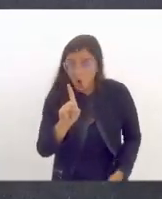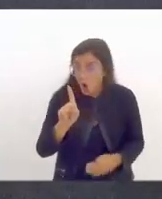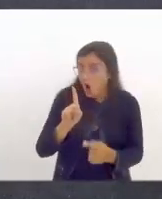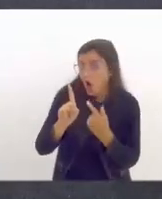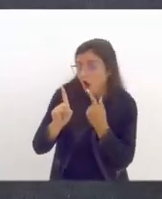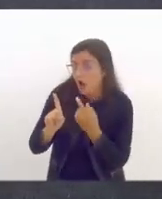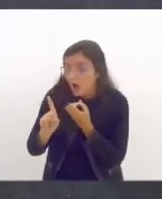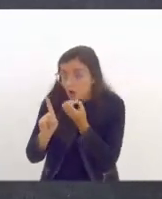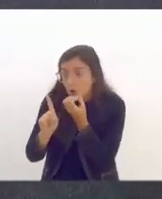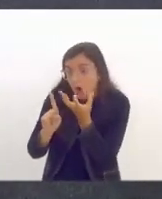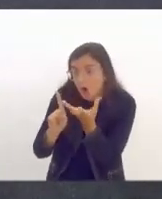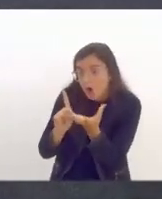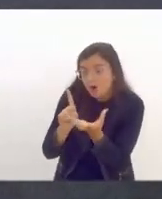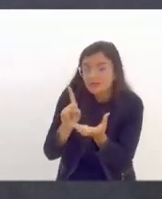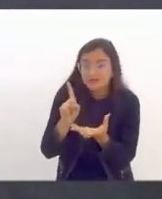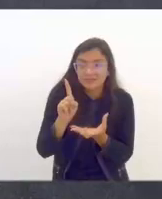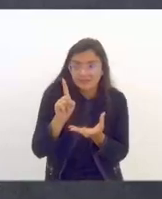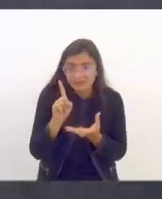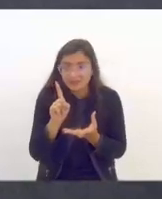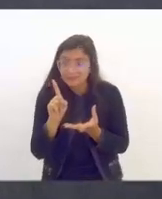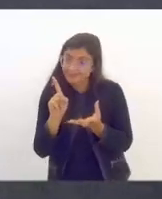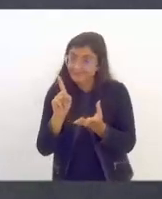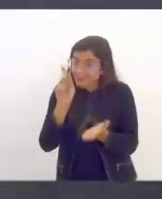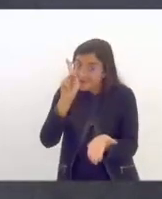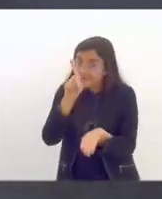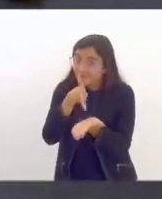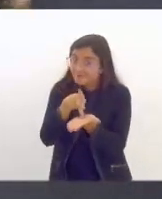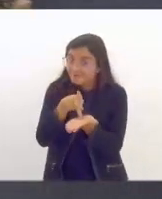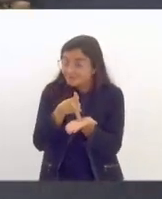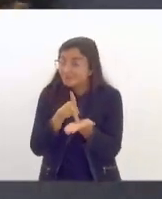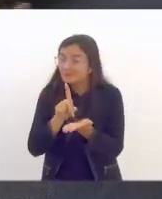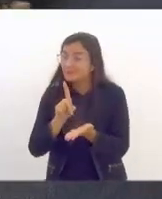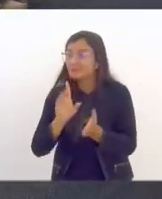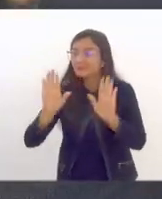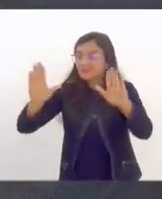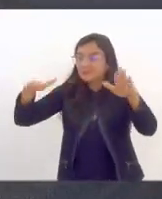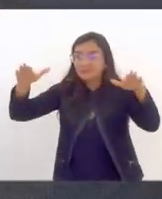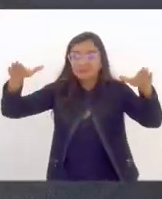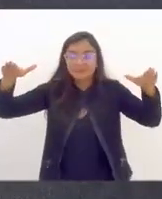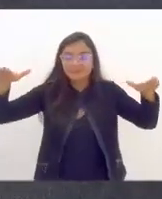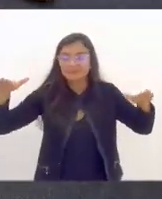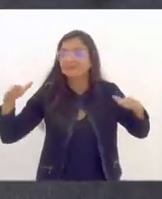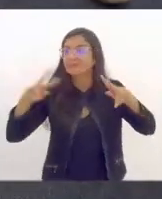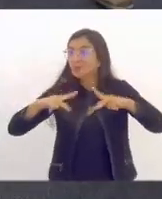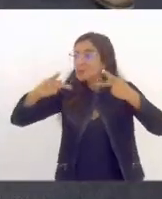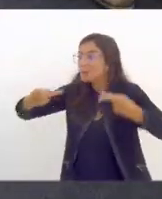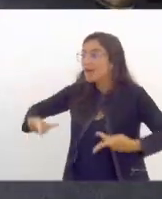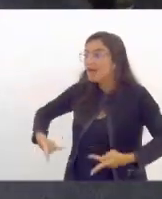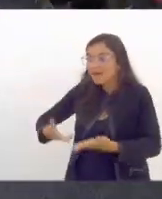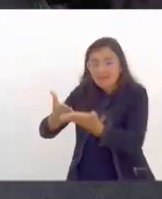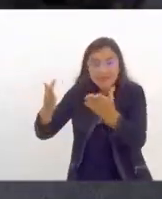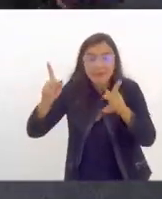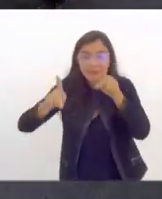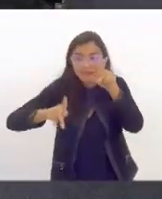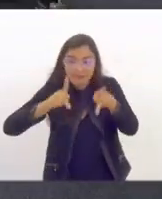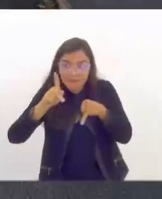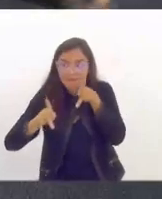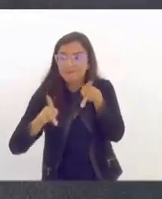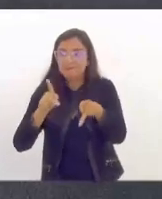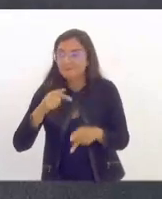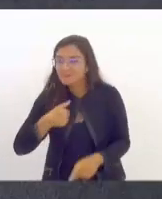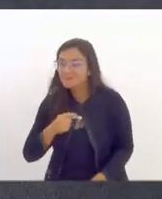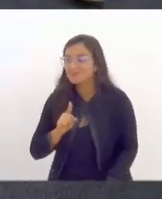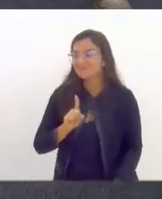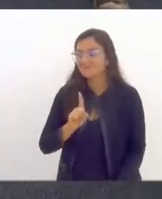verdade dentro da realidade alô alô humanidade vou chegando